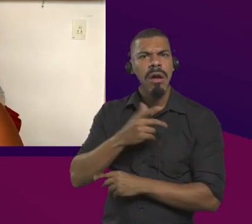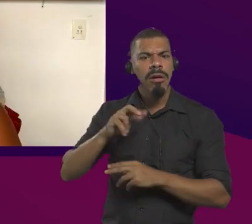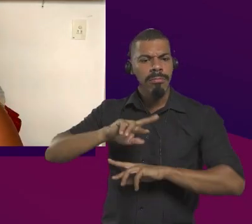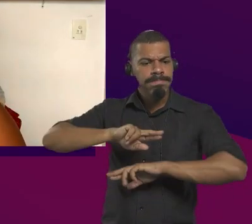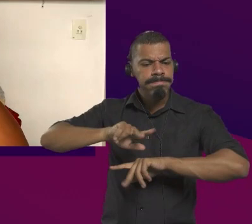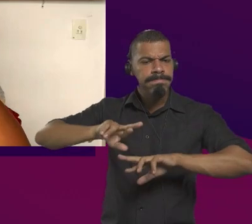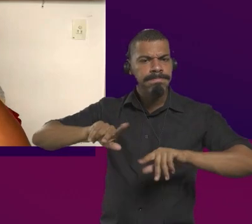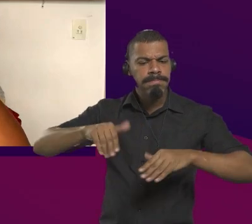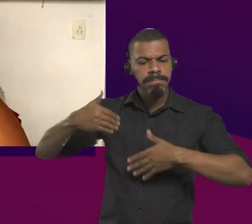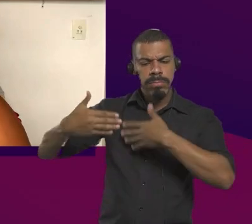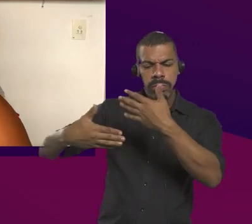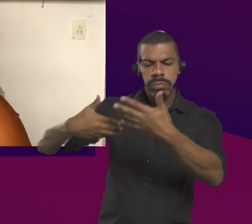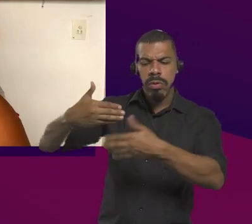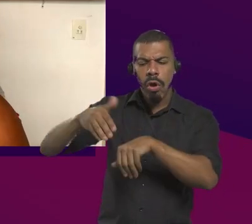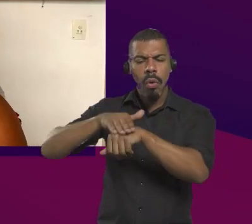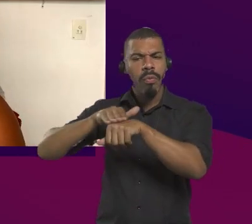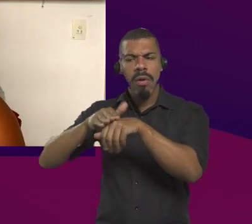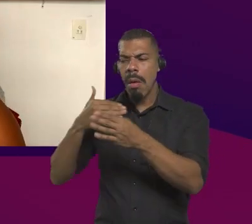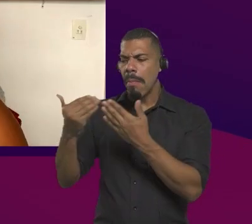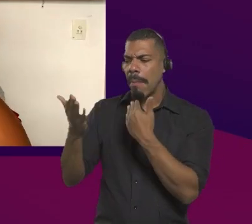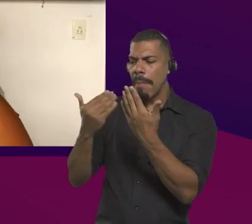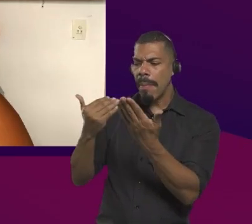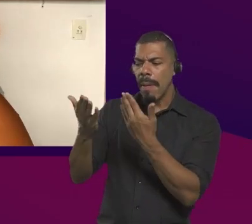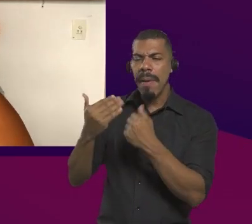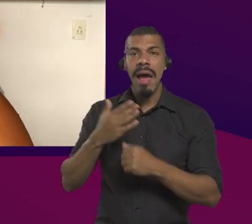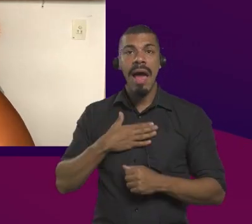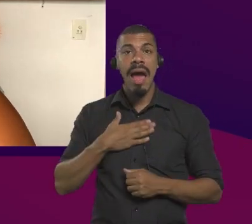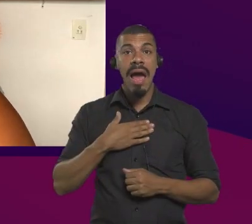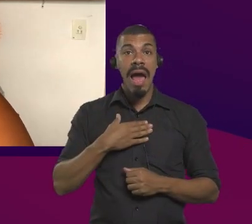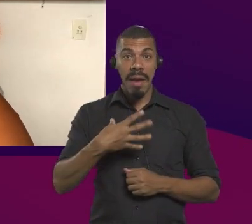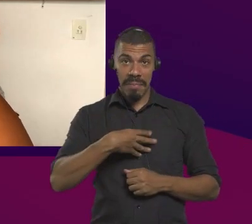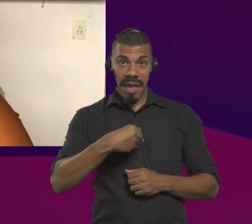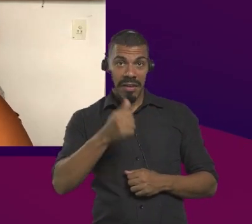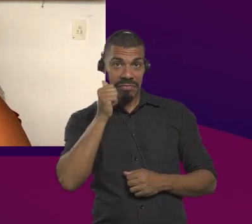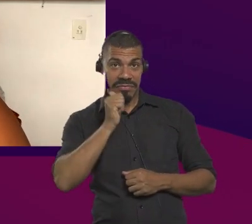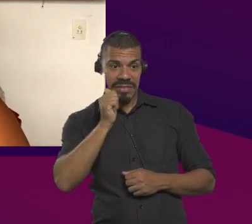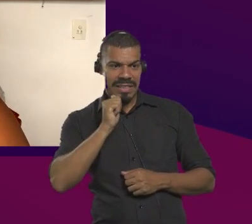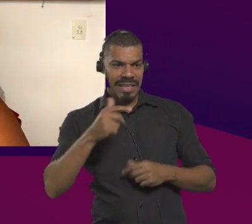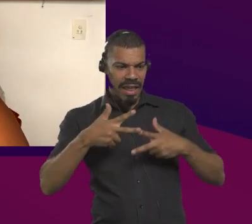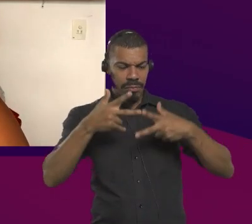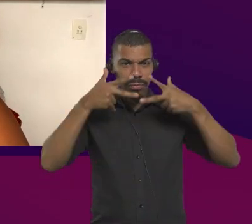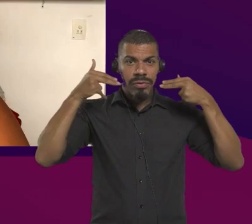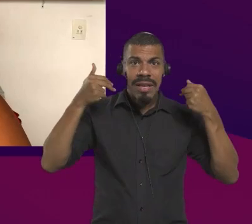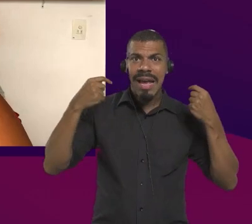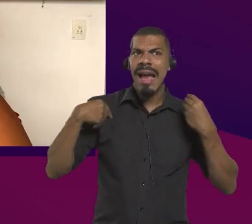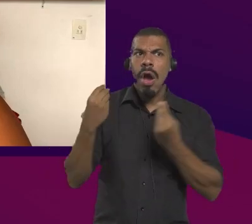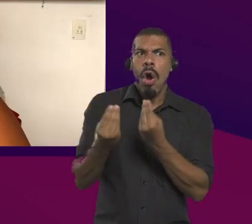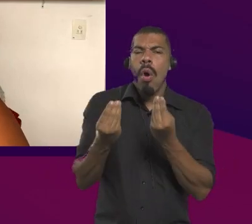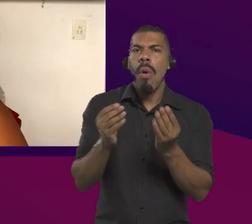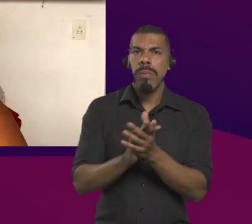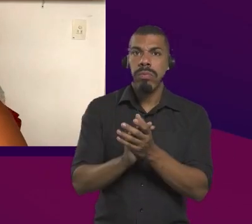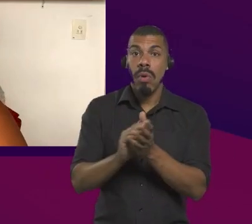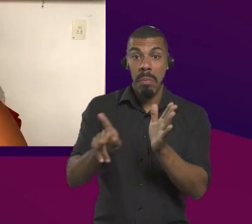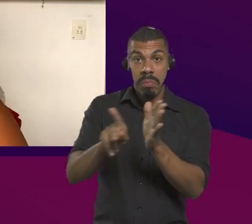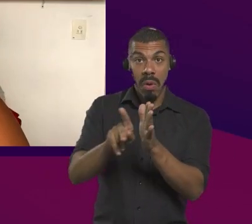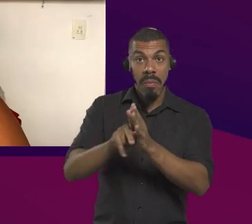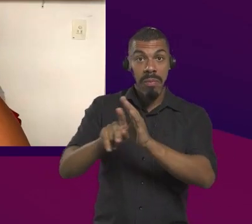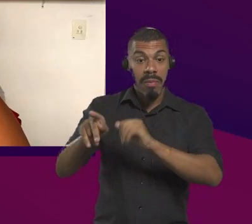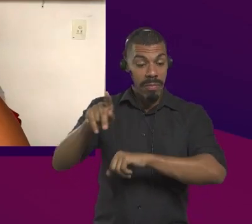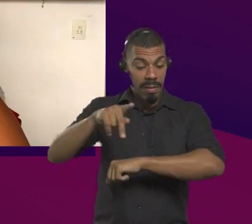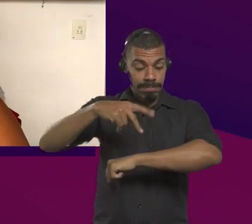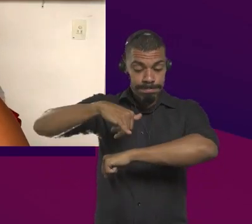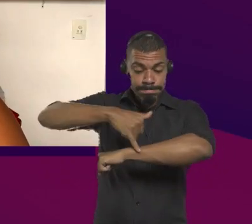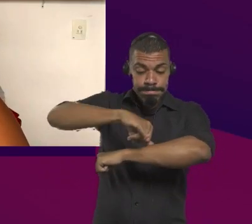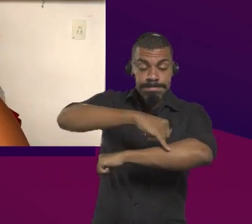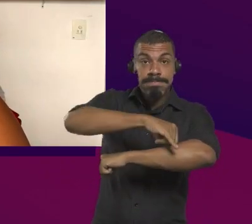aí o cara começou a querer investir na marca da filha, que a filha tem biquíni, quer fazer biquíni plus size, está entendendo? Então, quem é que está com poder? Quem é que está com dinheiro? A gente